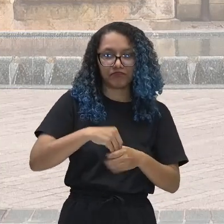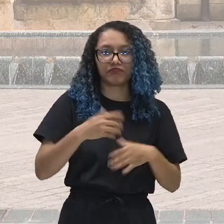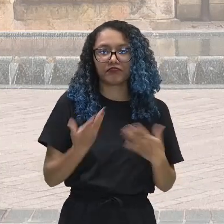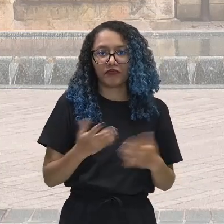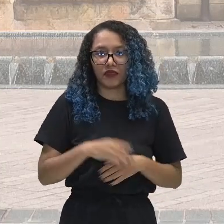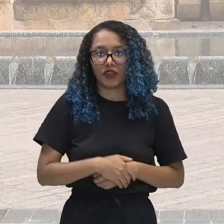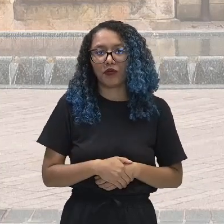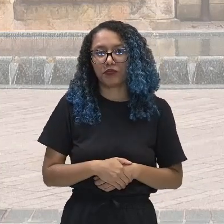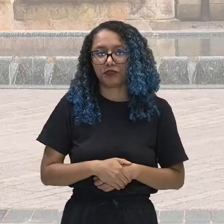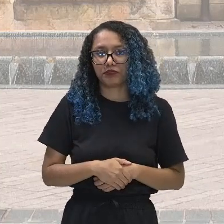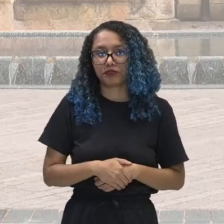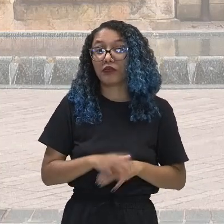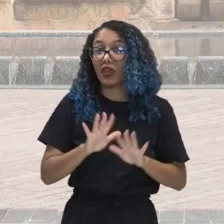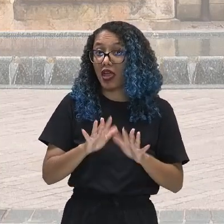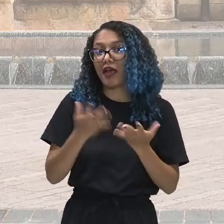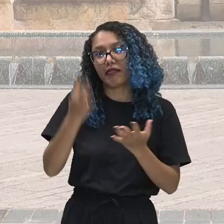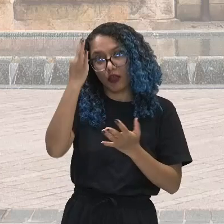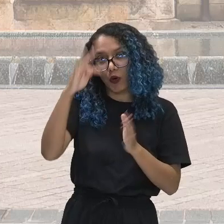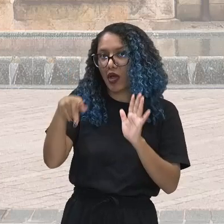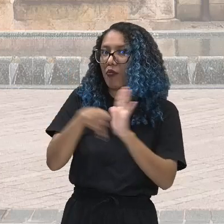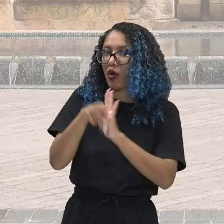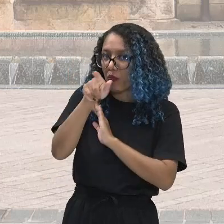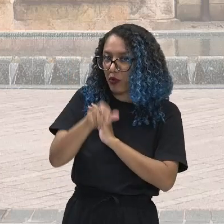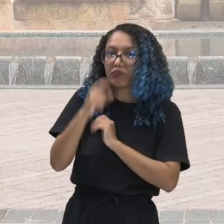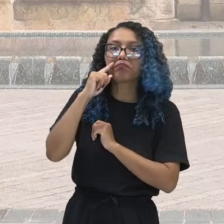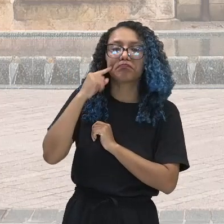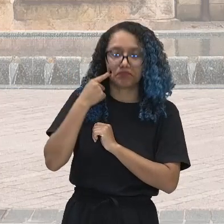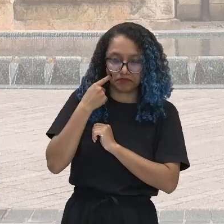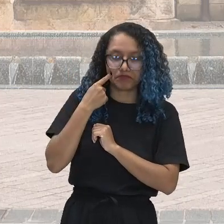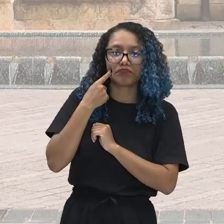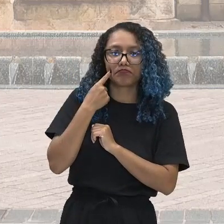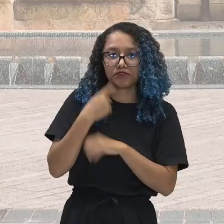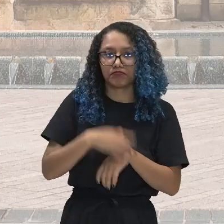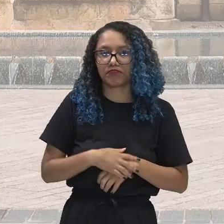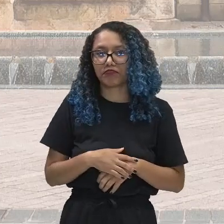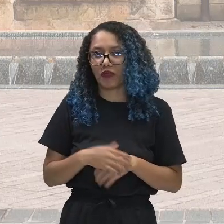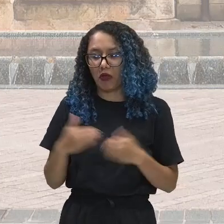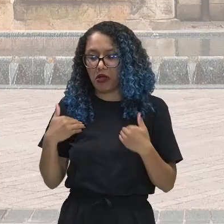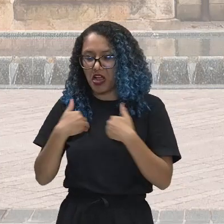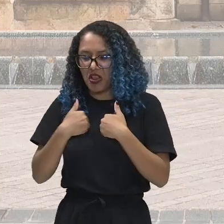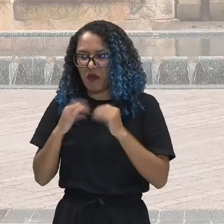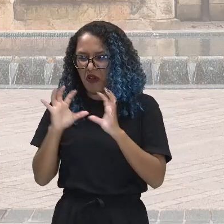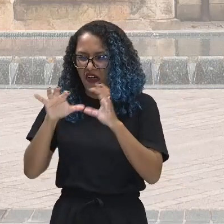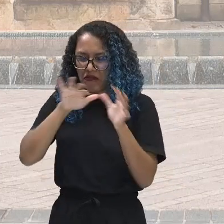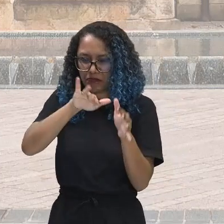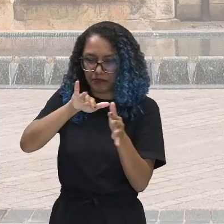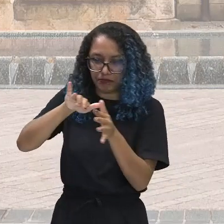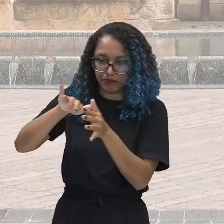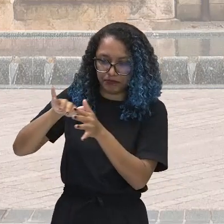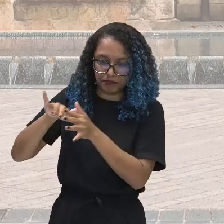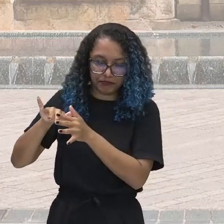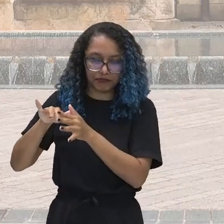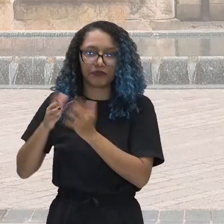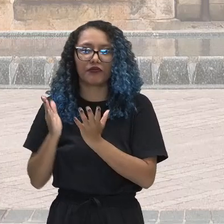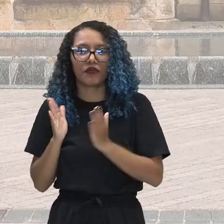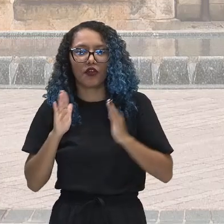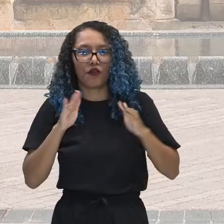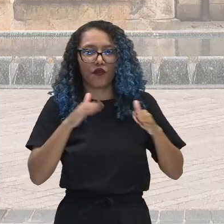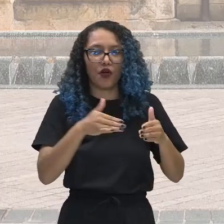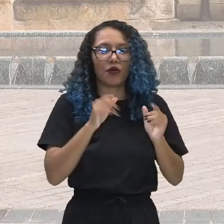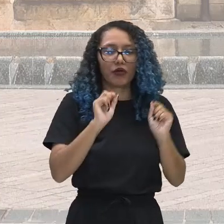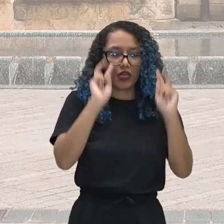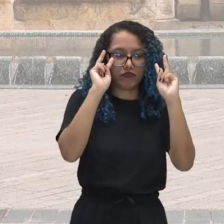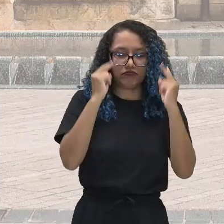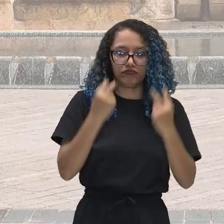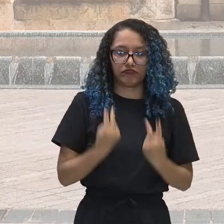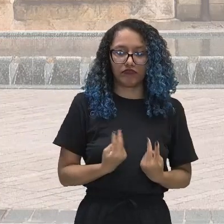ser, de acordo com Durkheim, deixa de ser um animal selvagem e passa a ser um ser